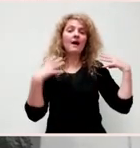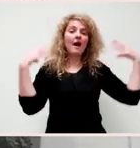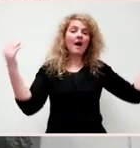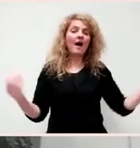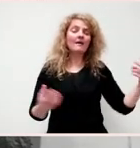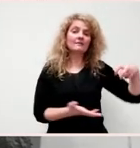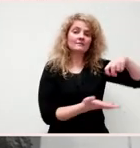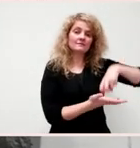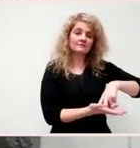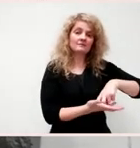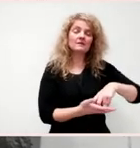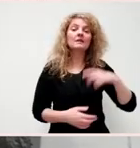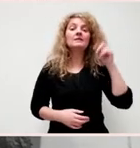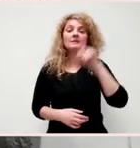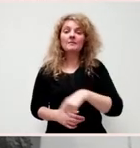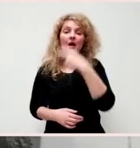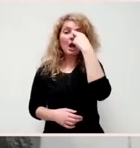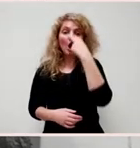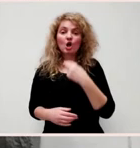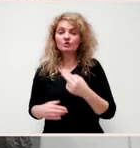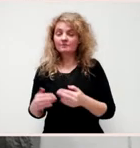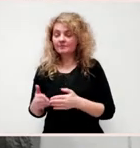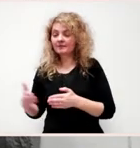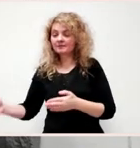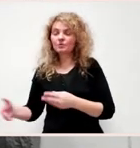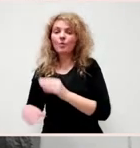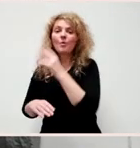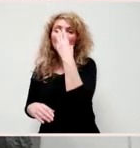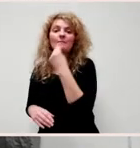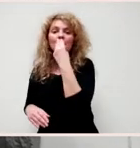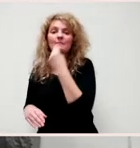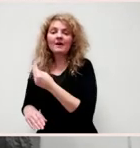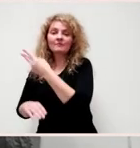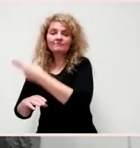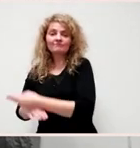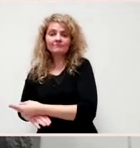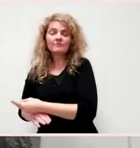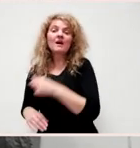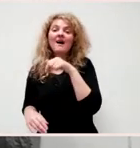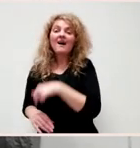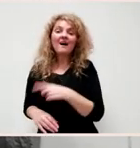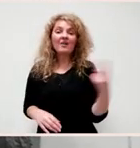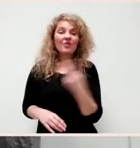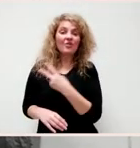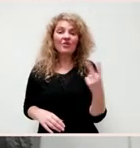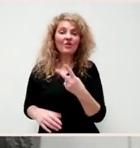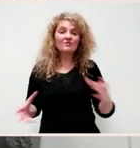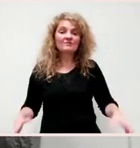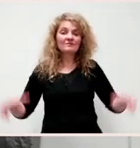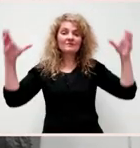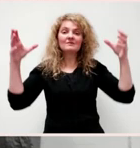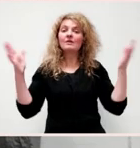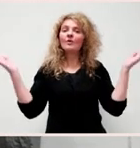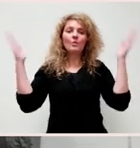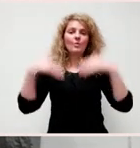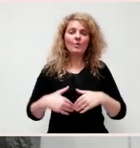axeonllado, e aos seus pés aparece un can deitado. E aquí non vemos, por exemplo, ningún deses dous